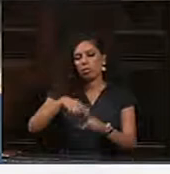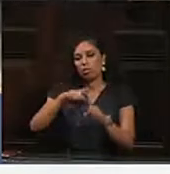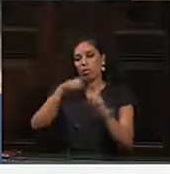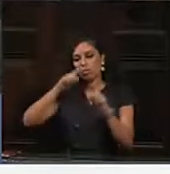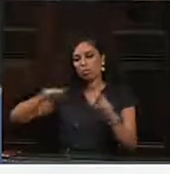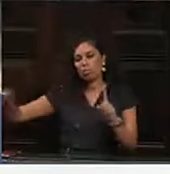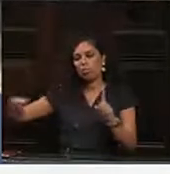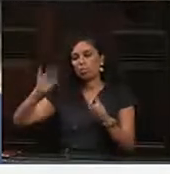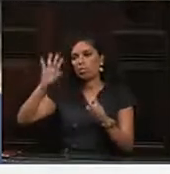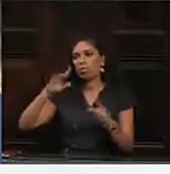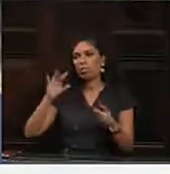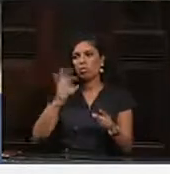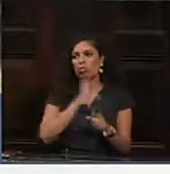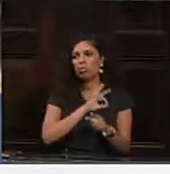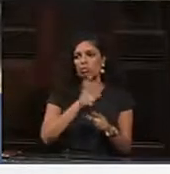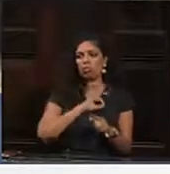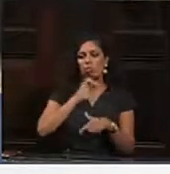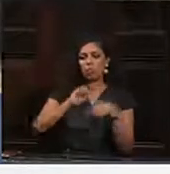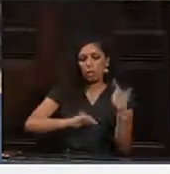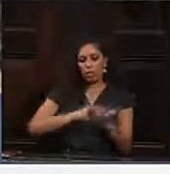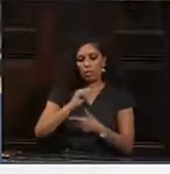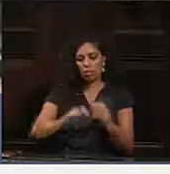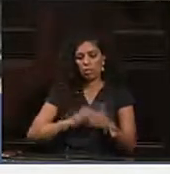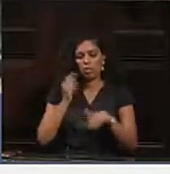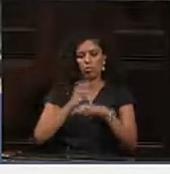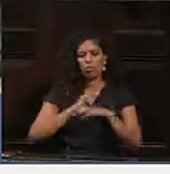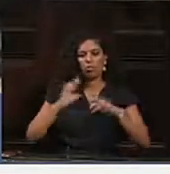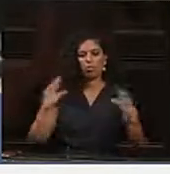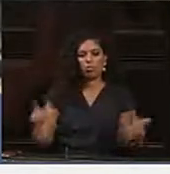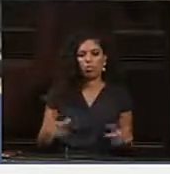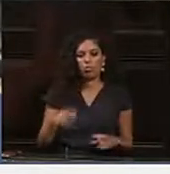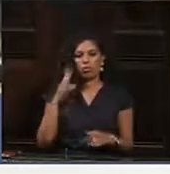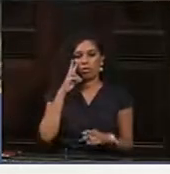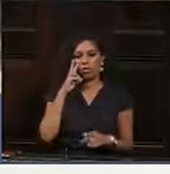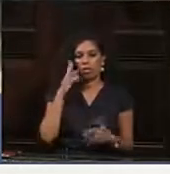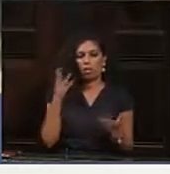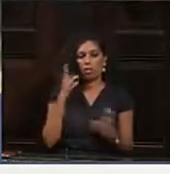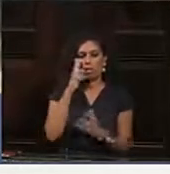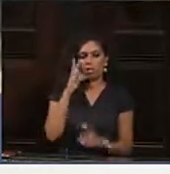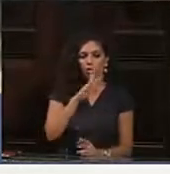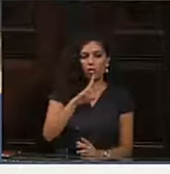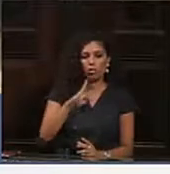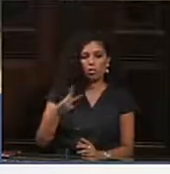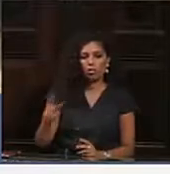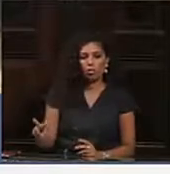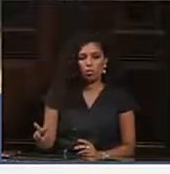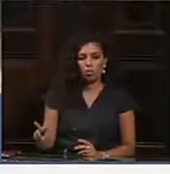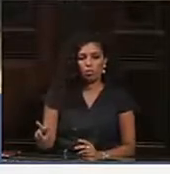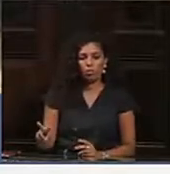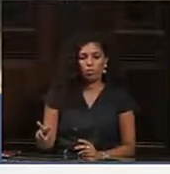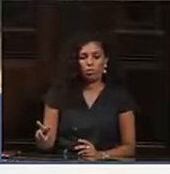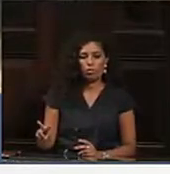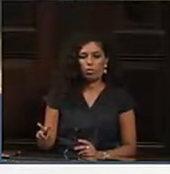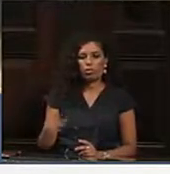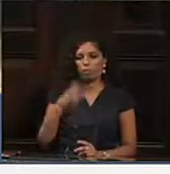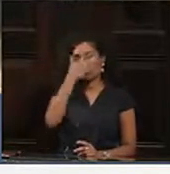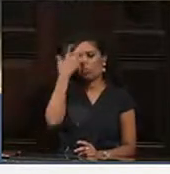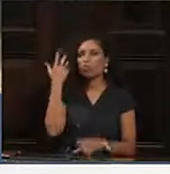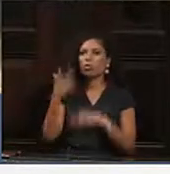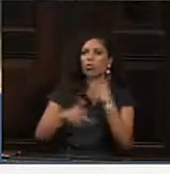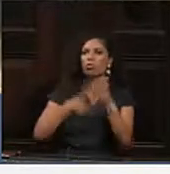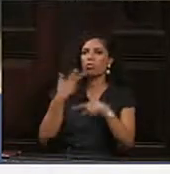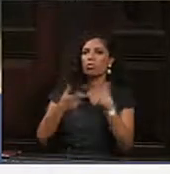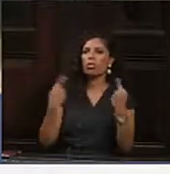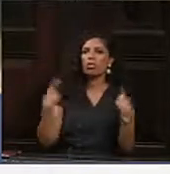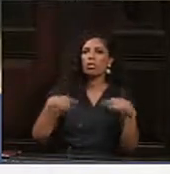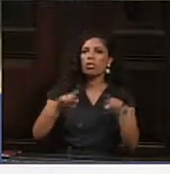proporcional às horas trabalhadas. Que aí eu quero ver que tanto esses esquerdistas, vamos dizer assim, vivem aí querendo, enfim, massacrar a